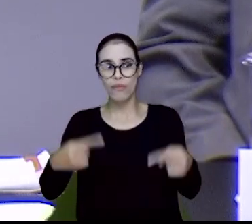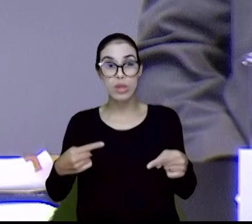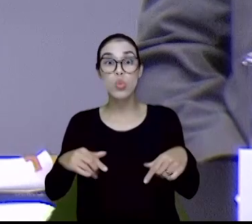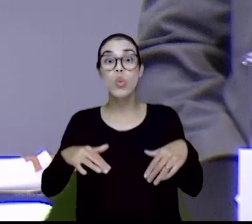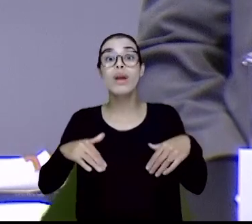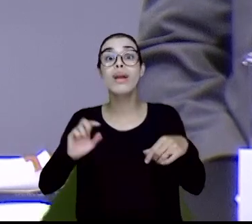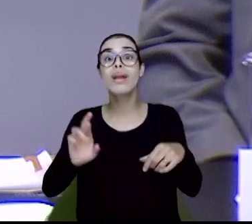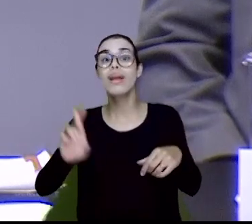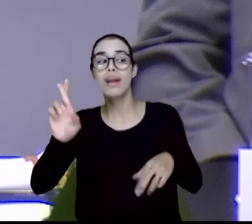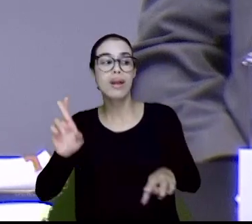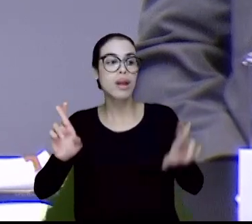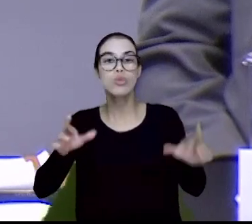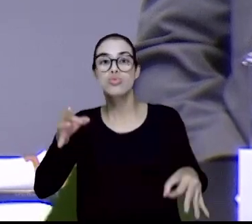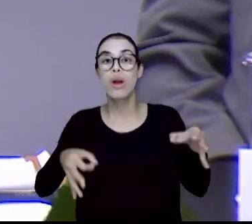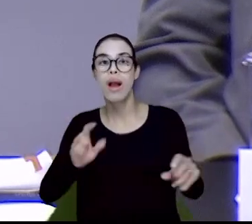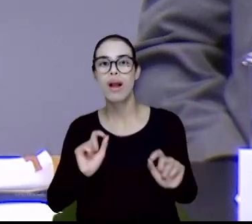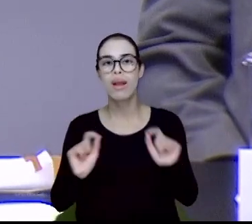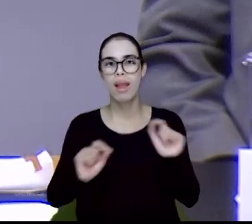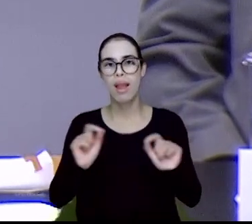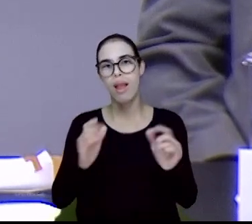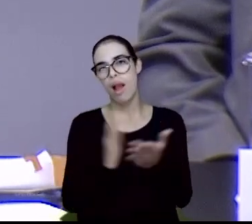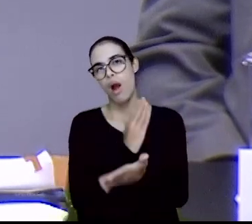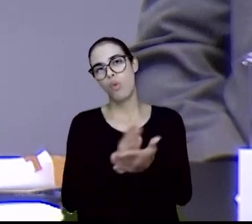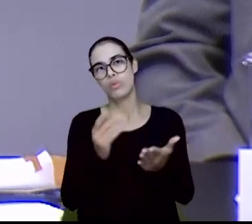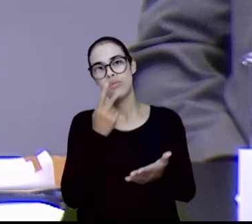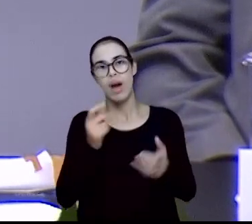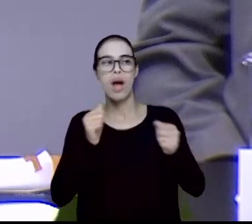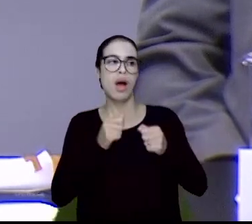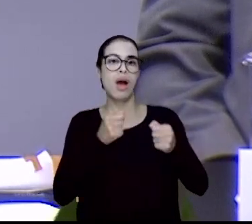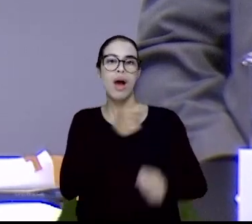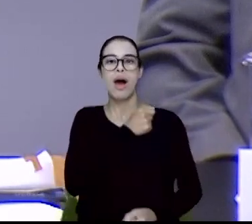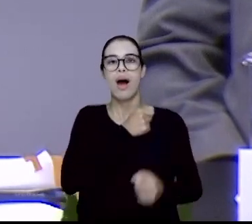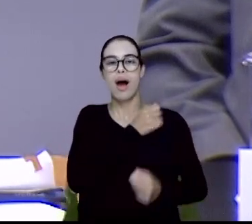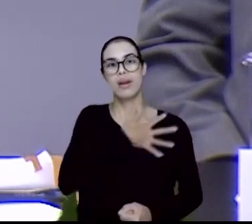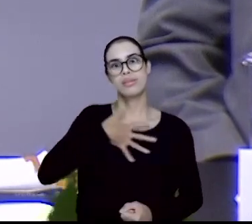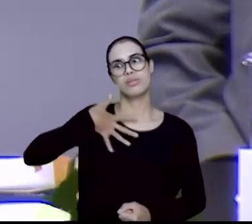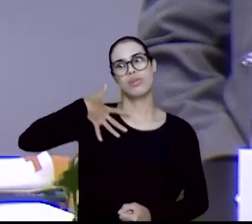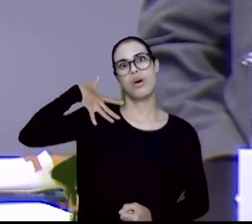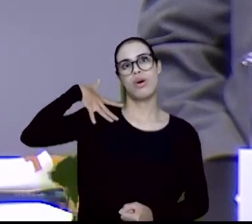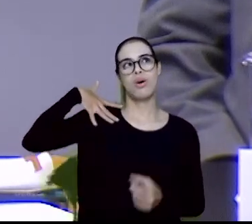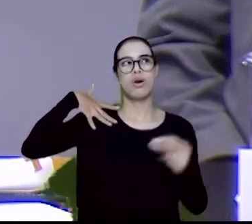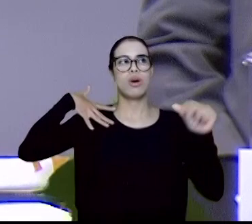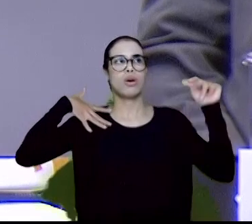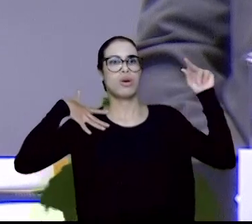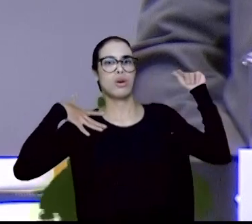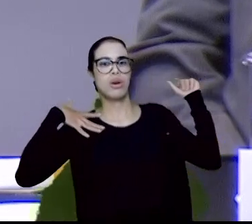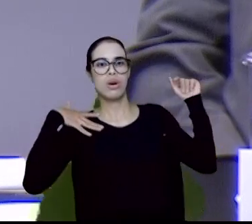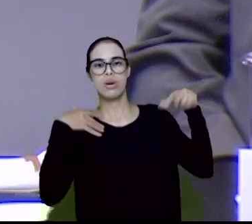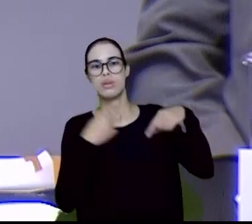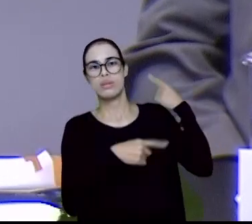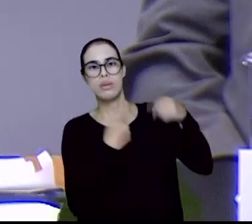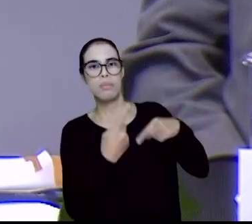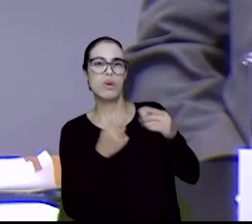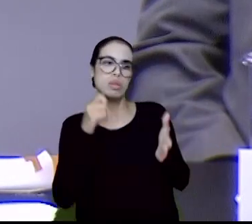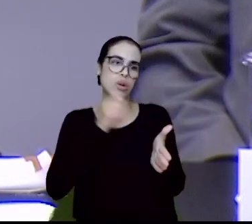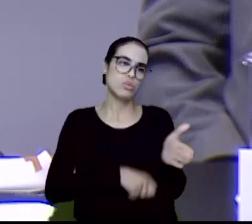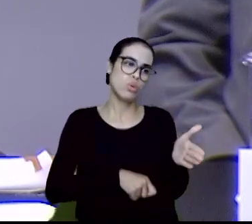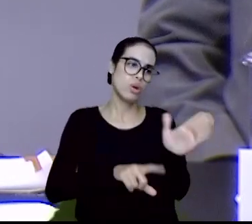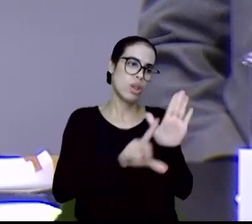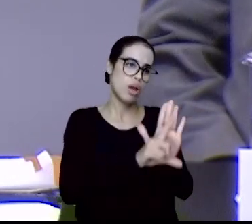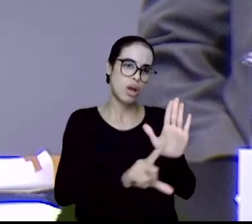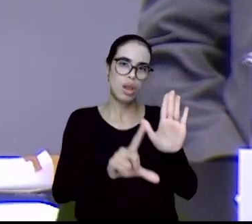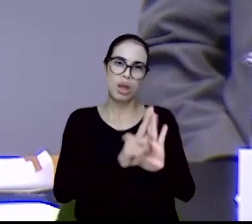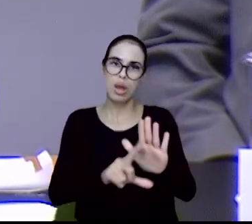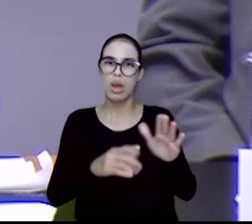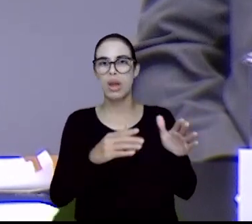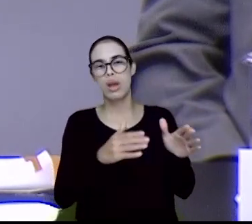juiz geralmente começa em Aristóteles, e depois ele viaja até Montesquieu, depois ele chega no John Rawls, ele vai indo, fala do